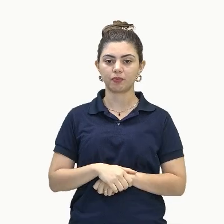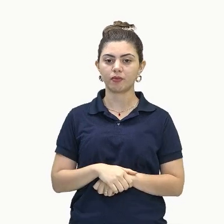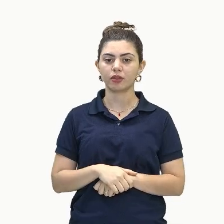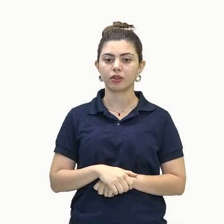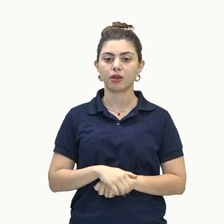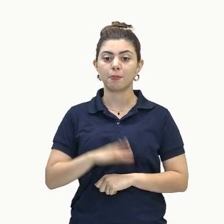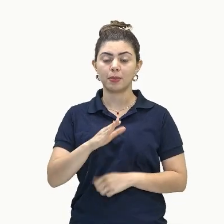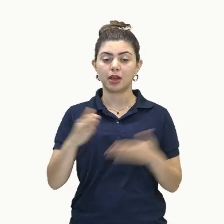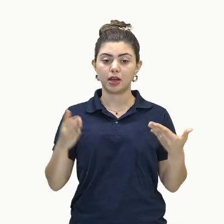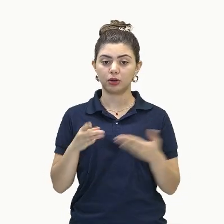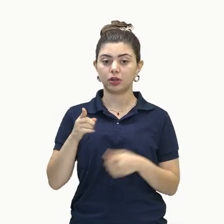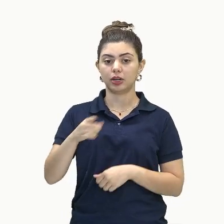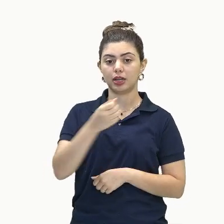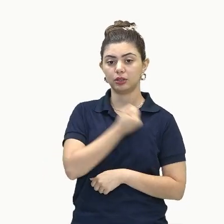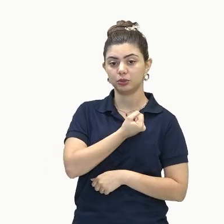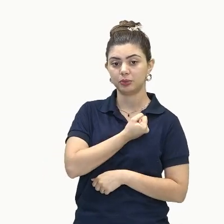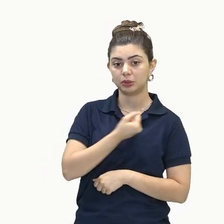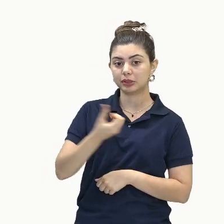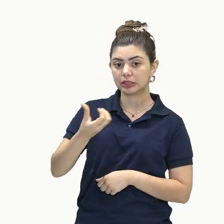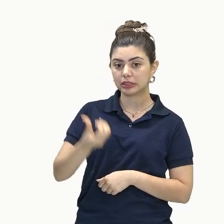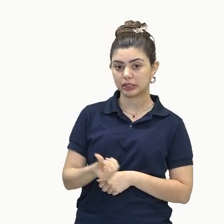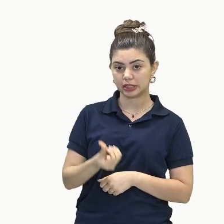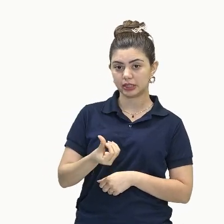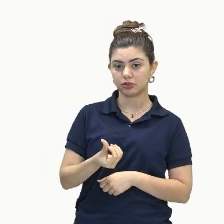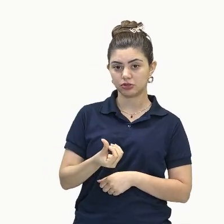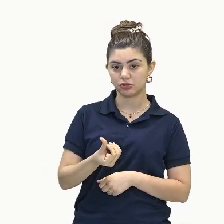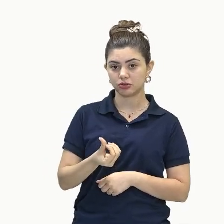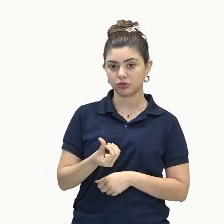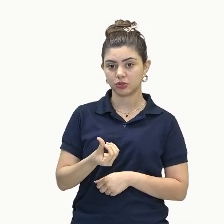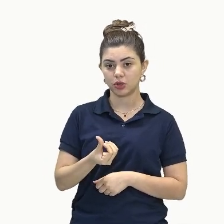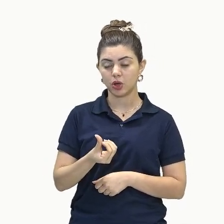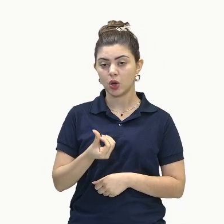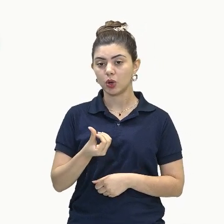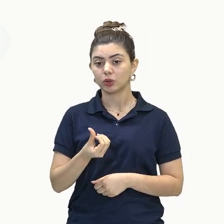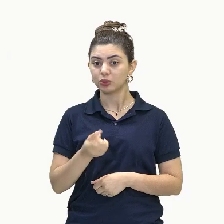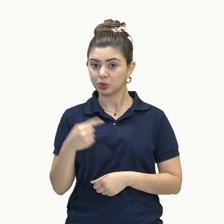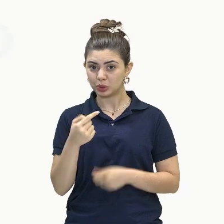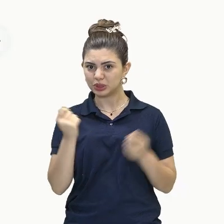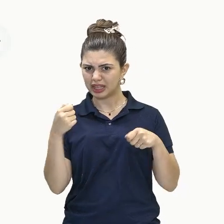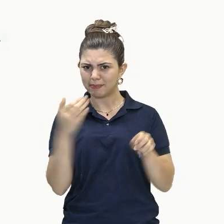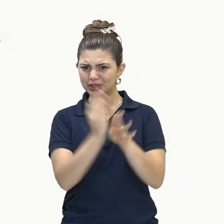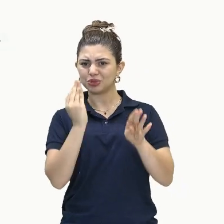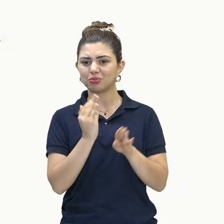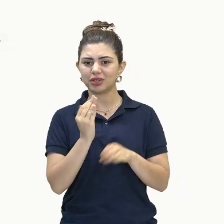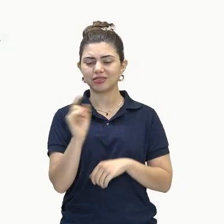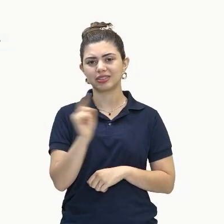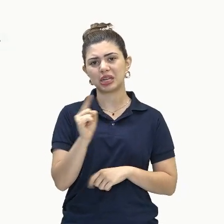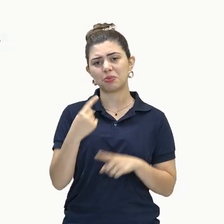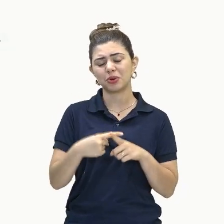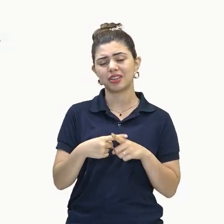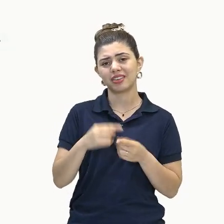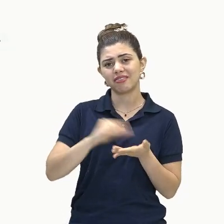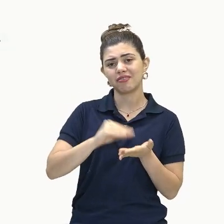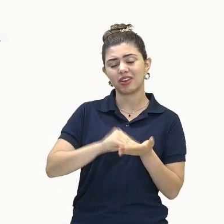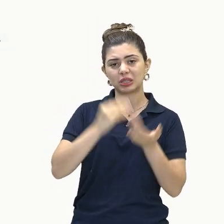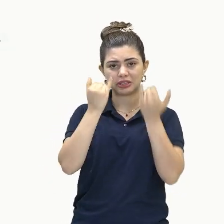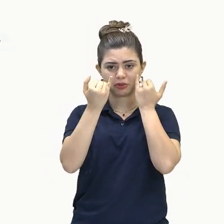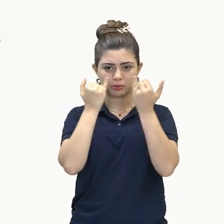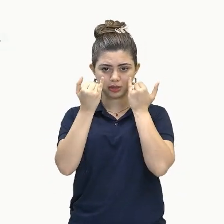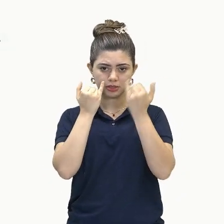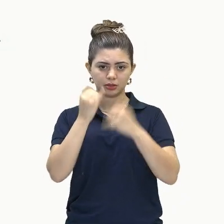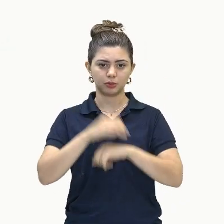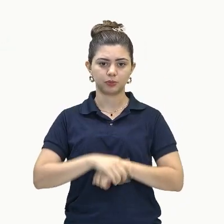segunda geração, ele tem... nós também não conseguimos descobrir porque falta informação. No caso do